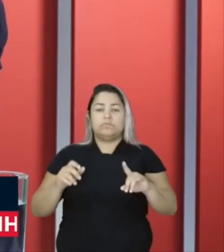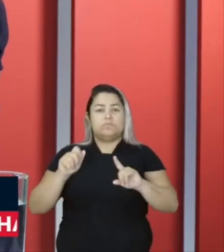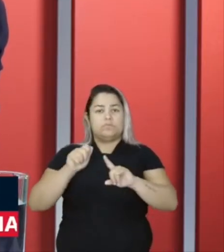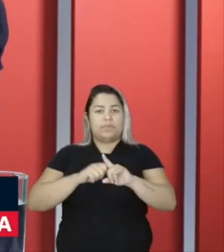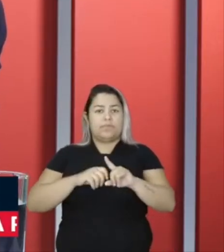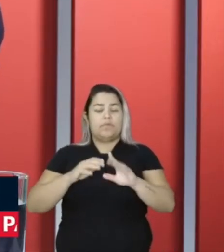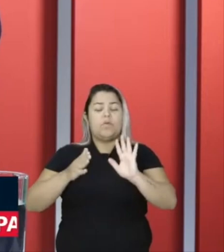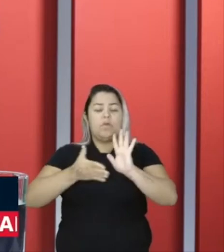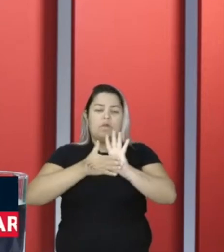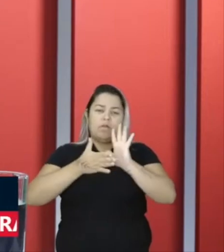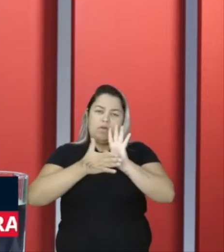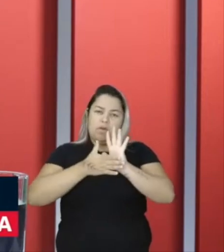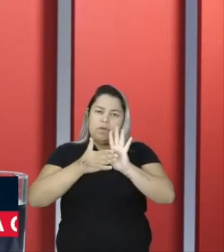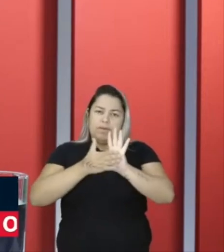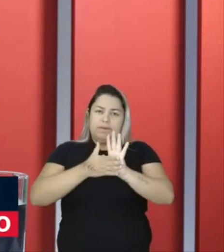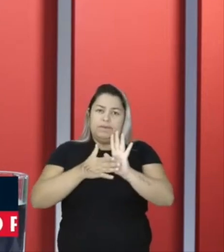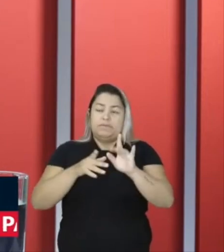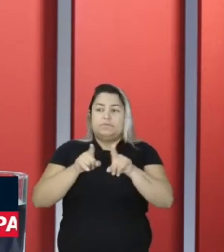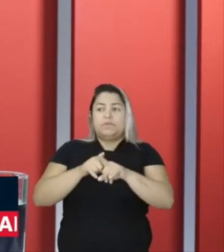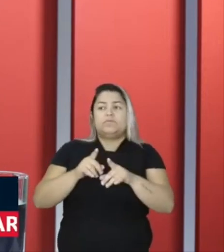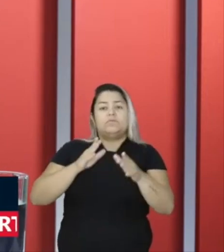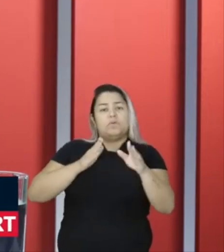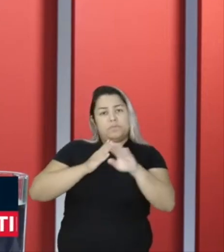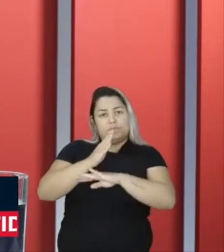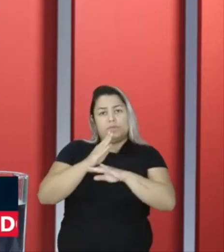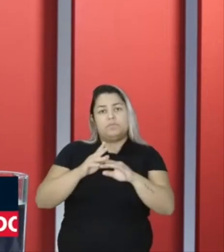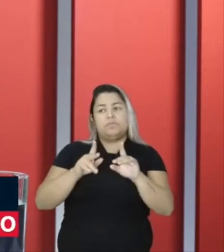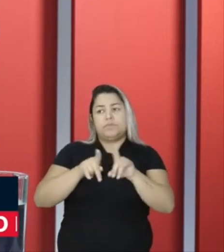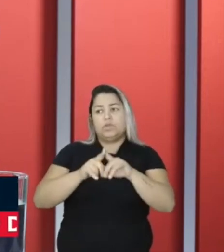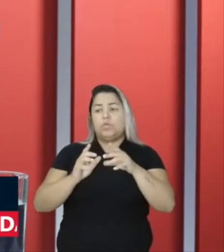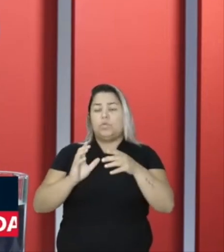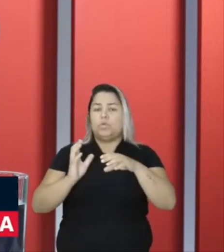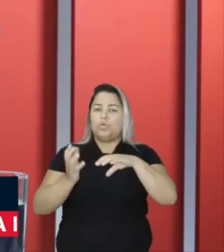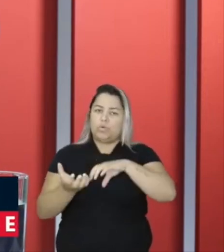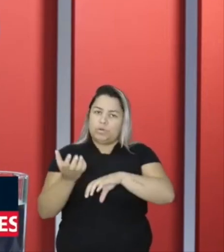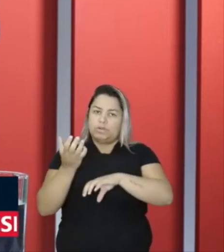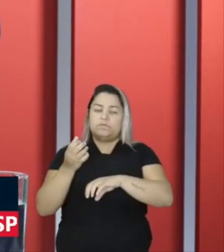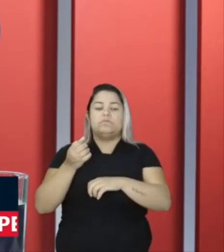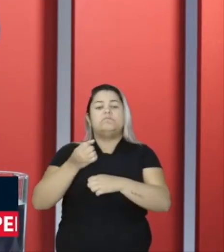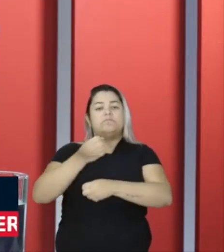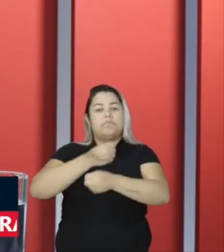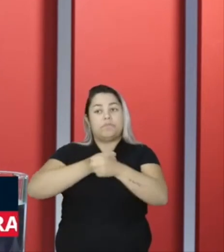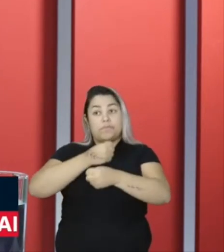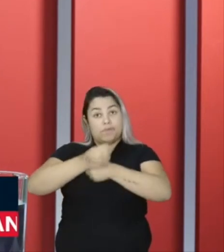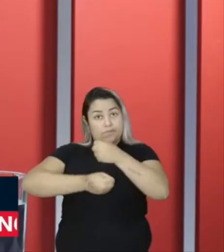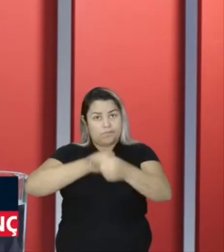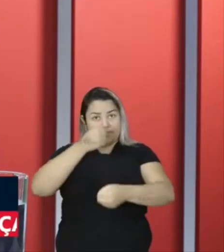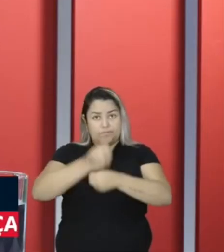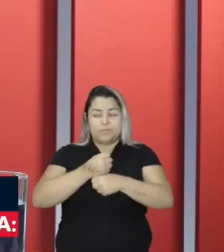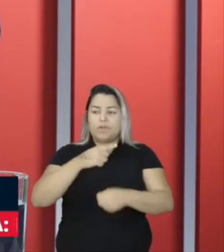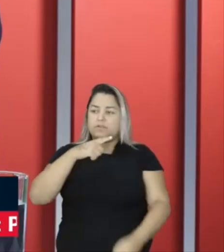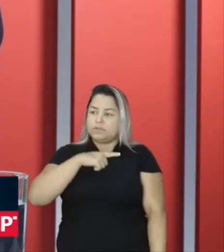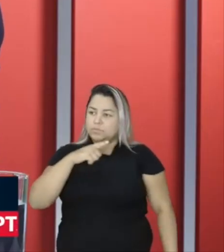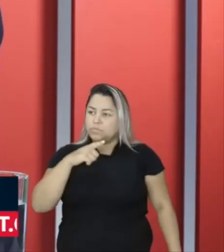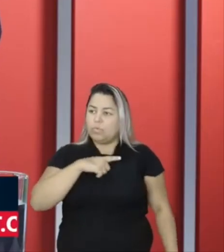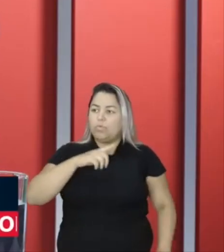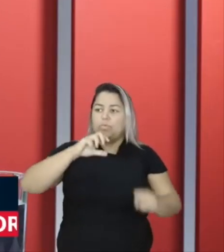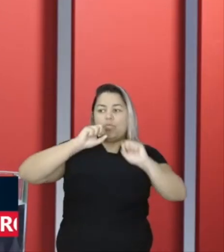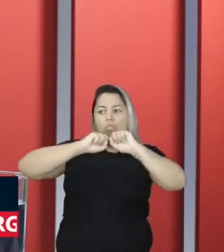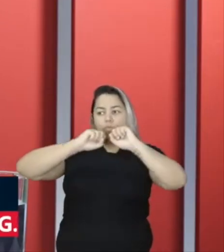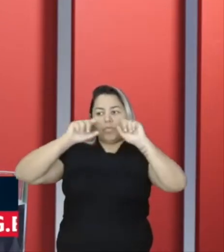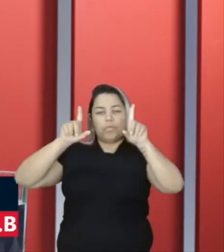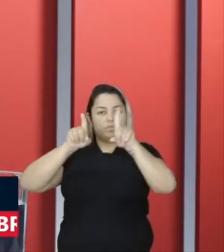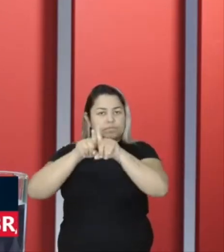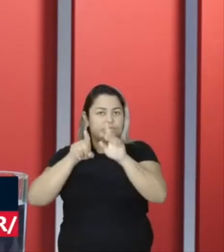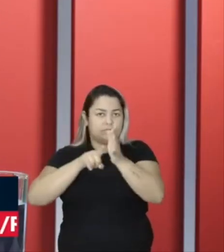para o monitoramento do que for aprovado pelo Congresso. Então, ano que vem, nós vamos ter muita transparência para verificar, olha,